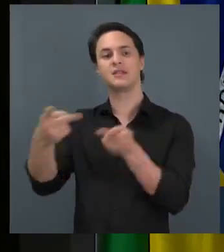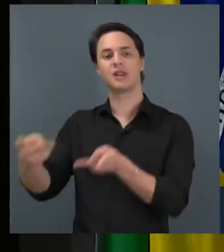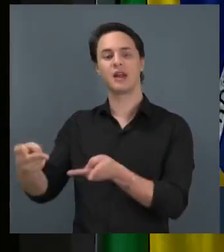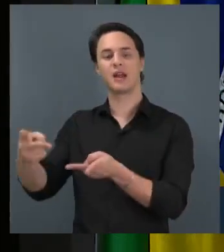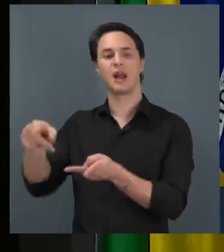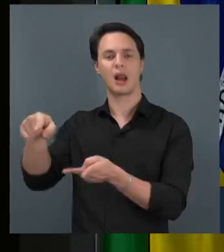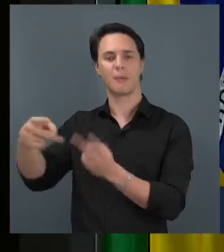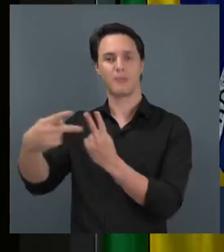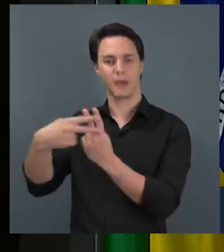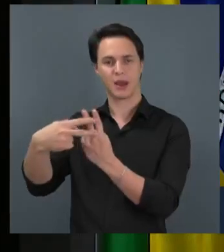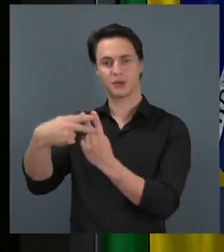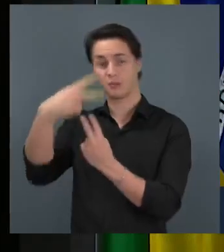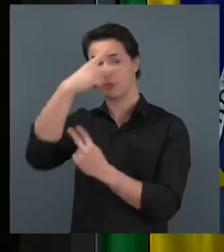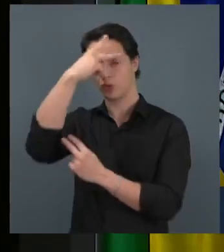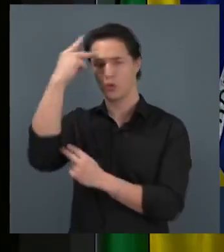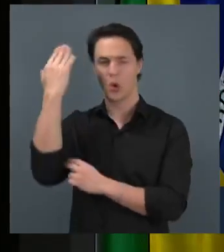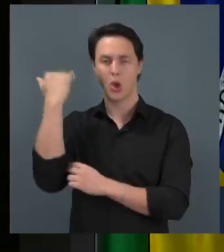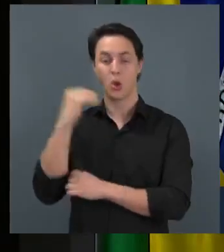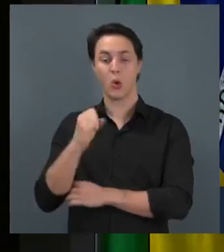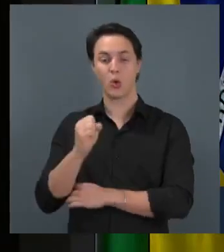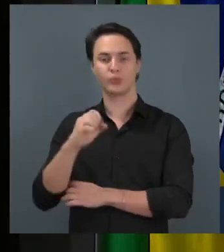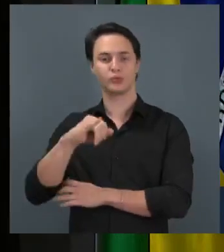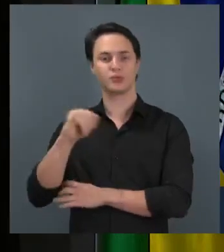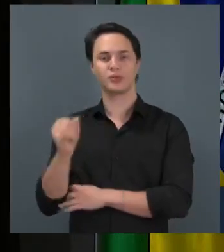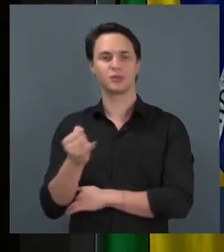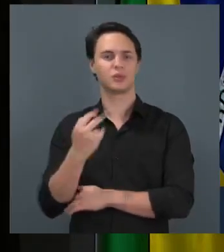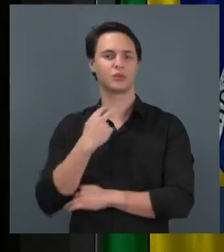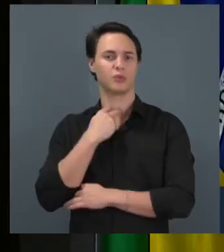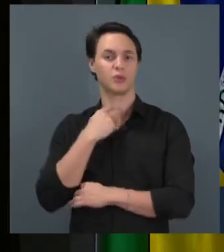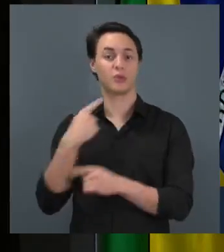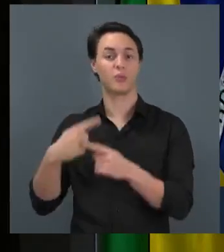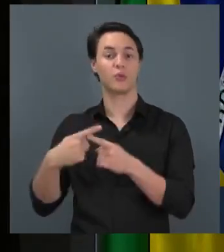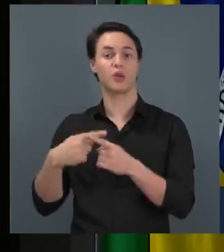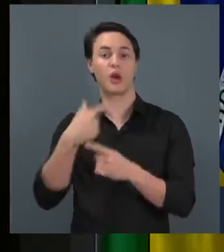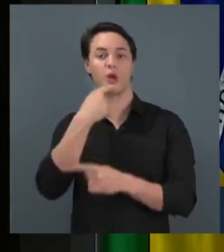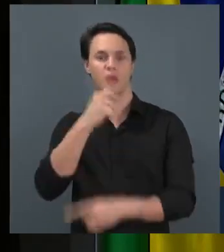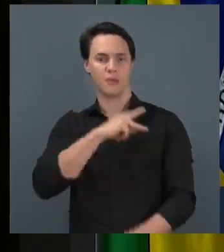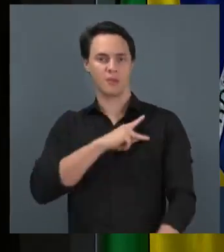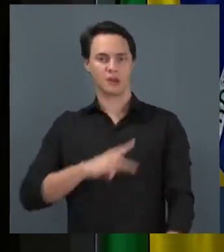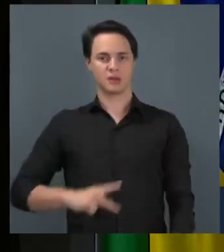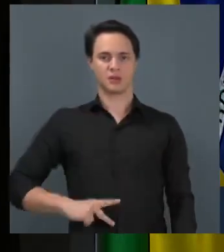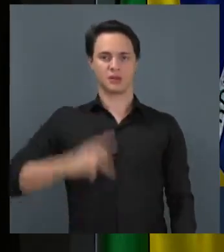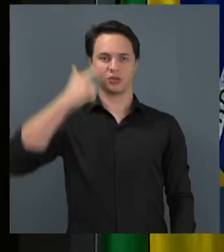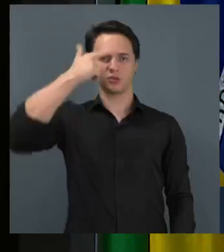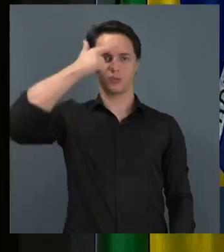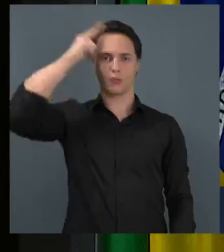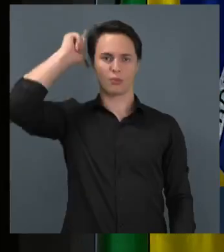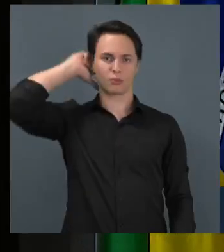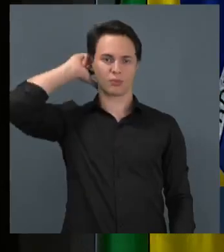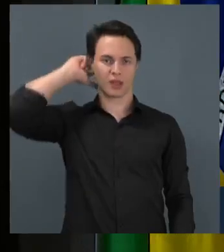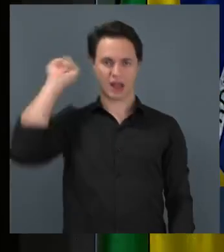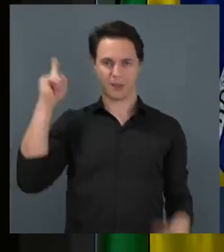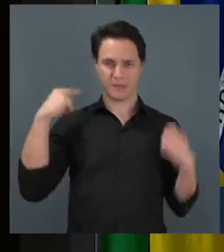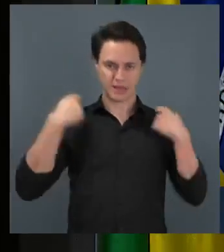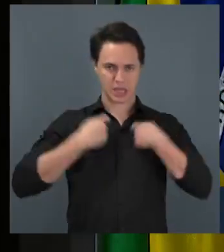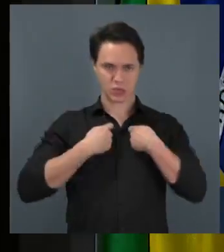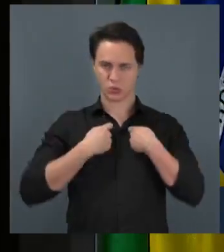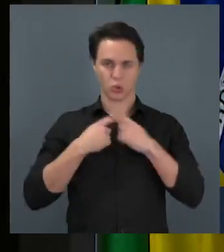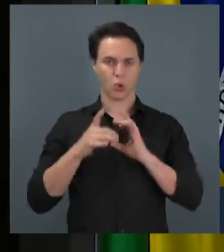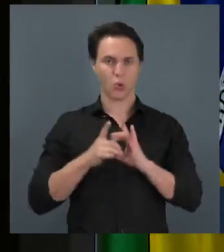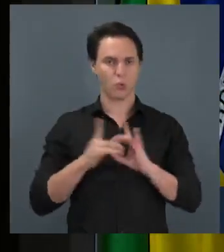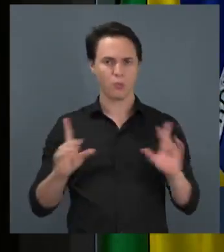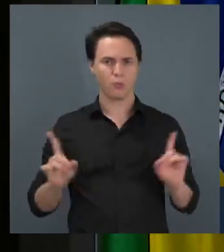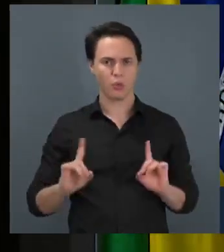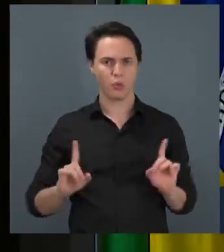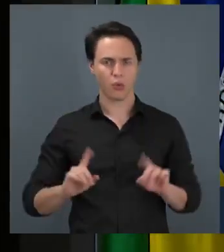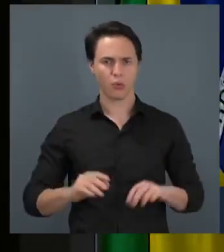não autoriza, inclusive um requerimento aprovado pela Comissão de Direitos Humanos, por